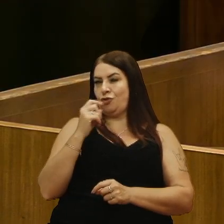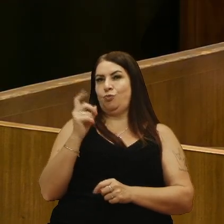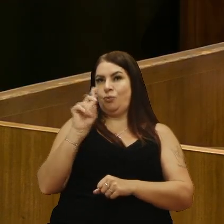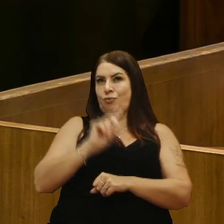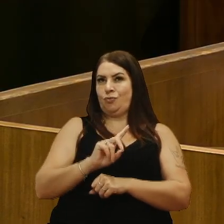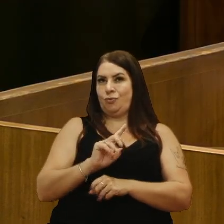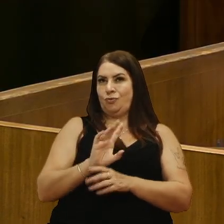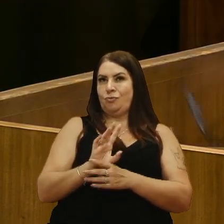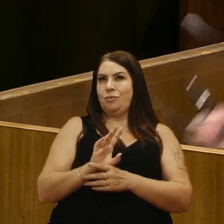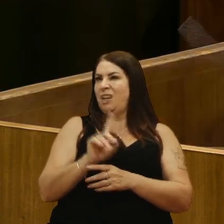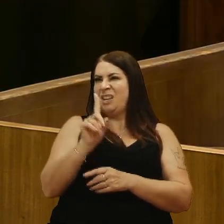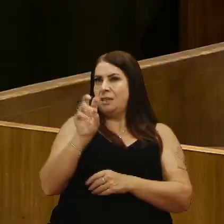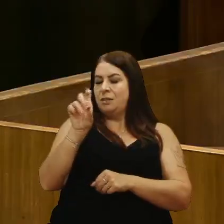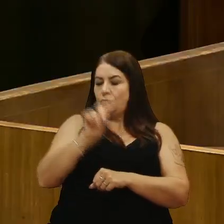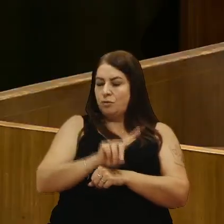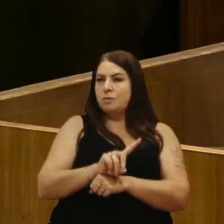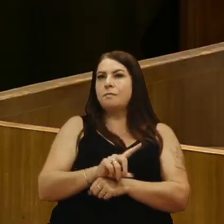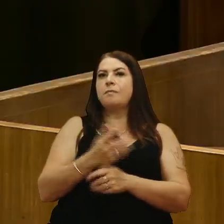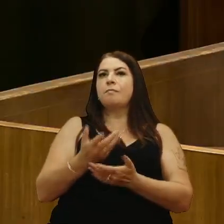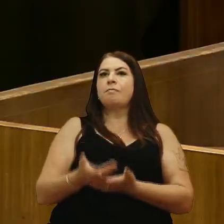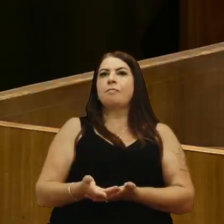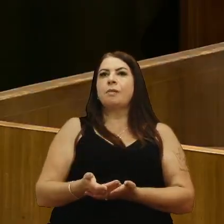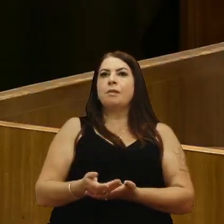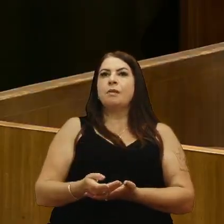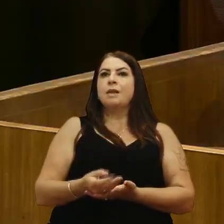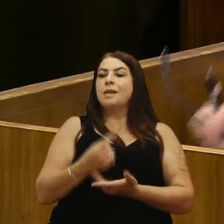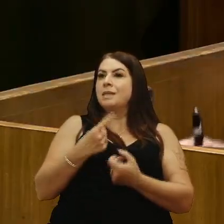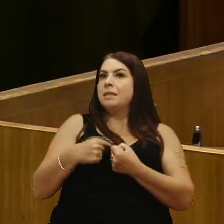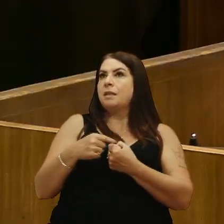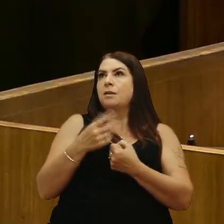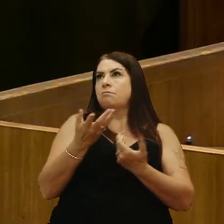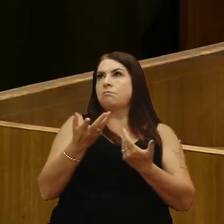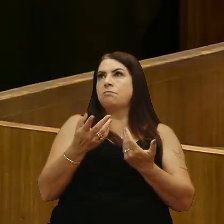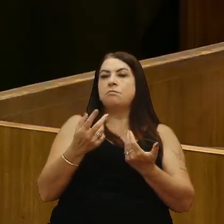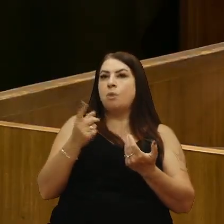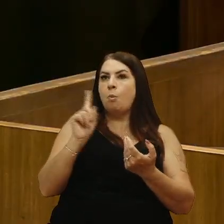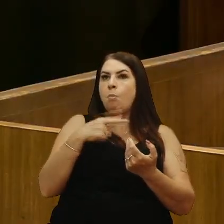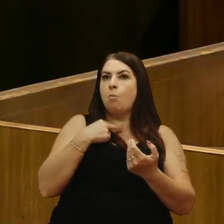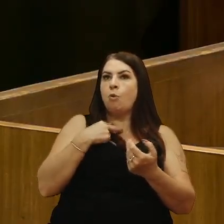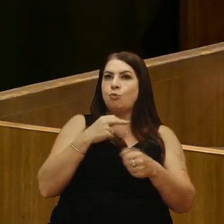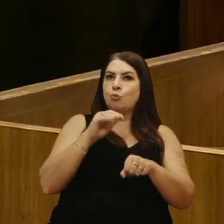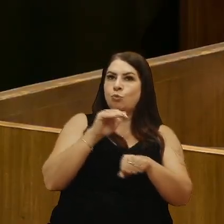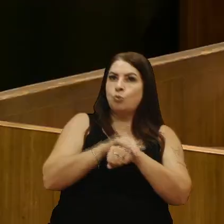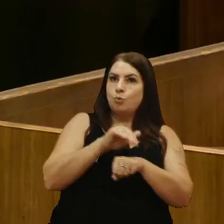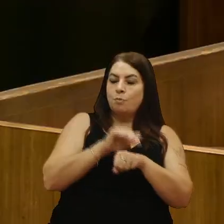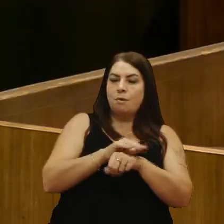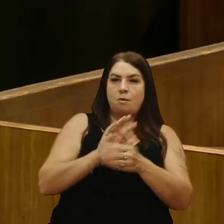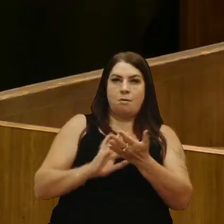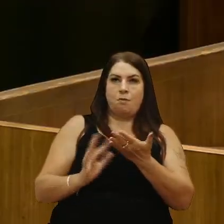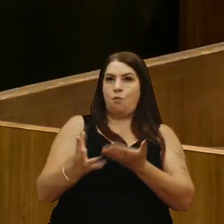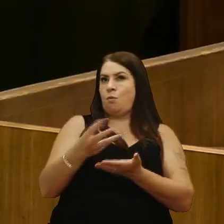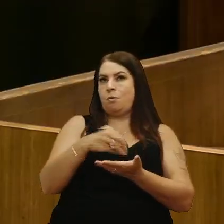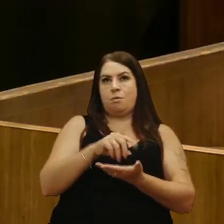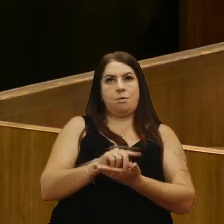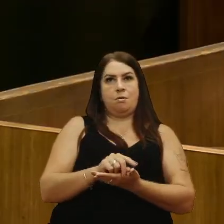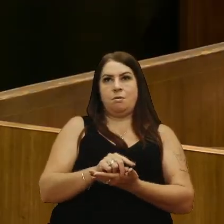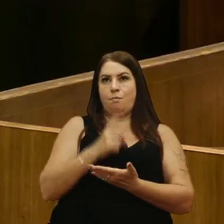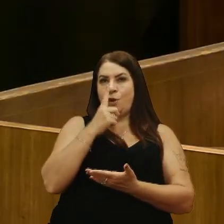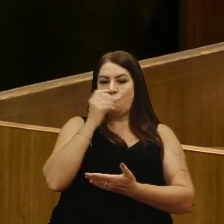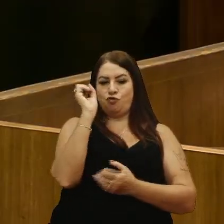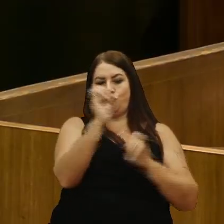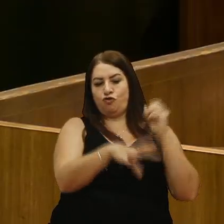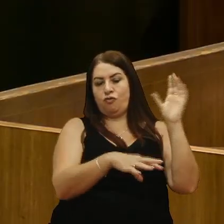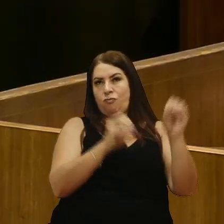A cidade não pode culpar a Codeca pelos